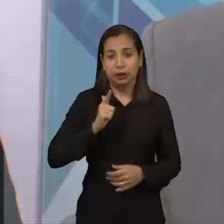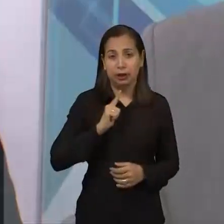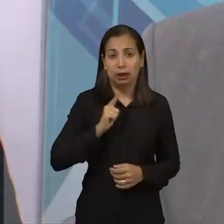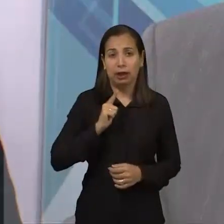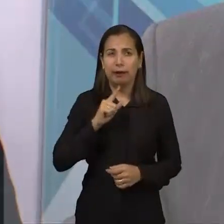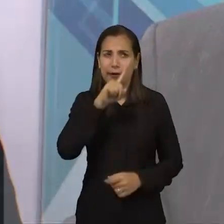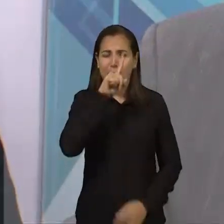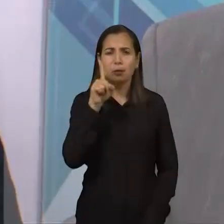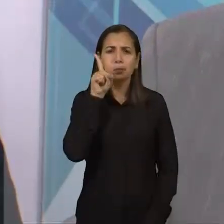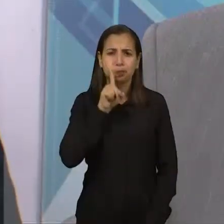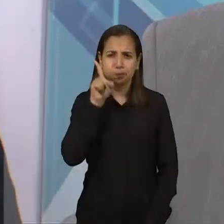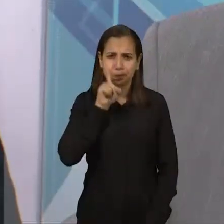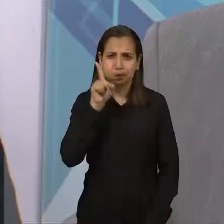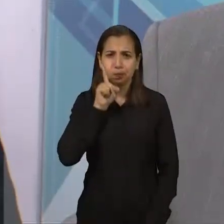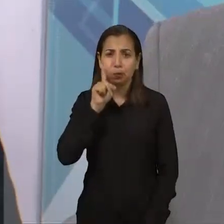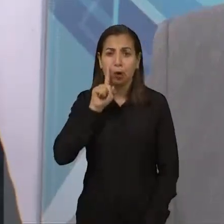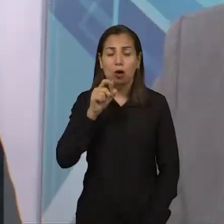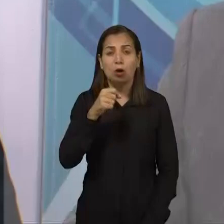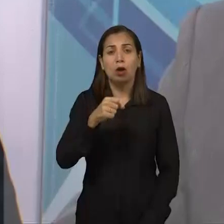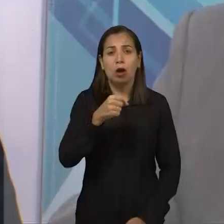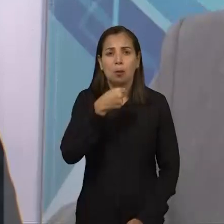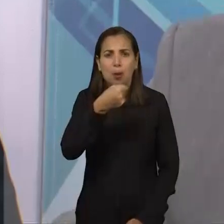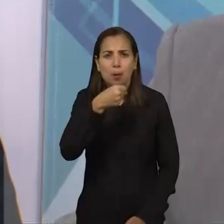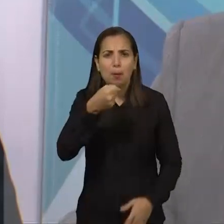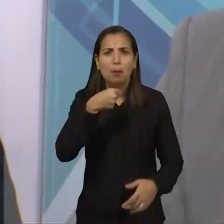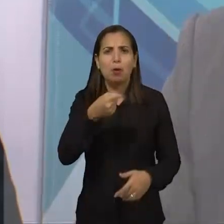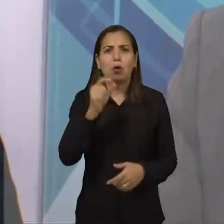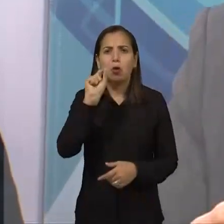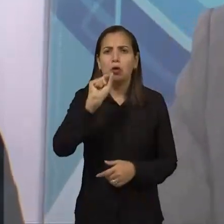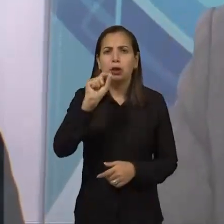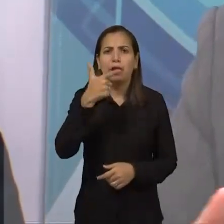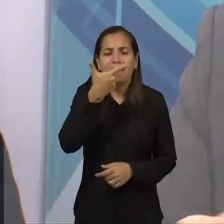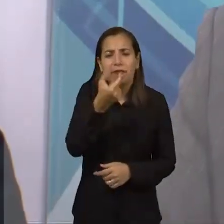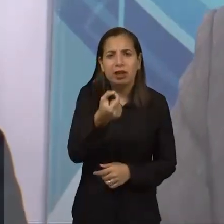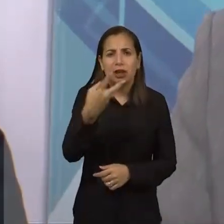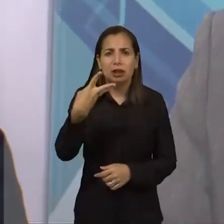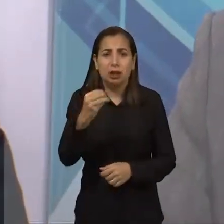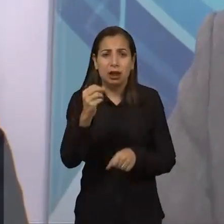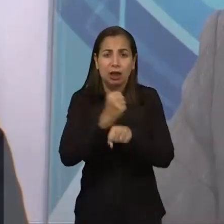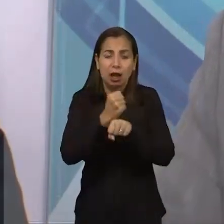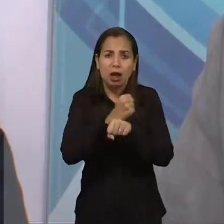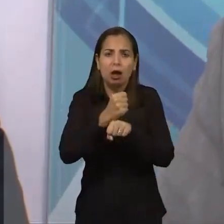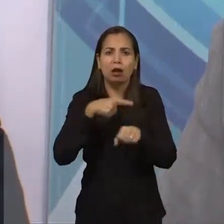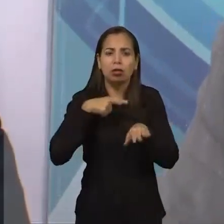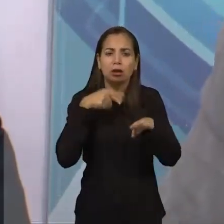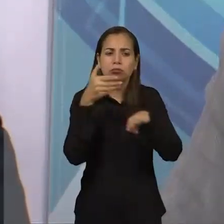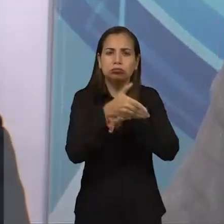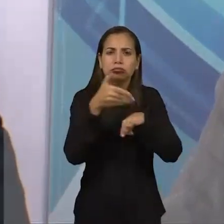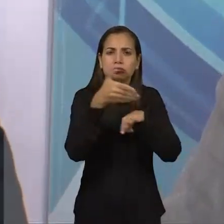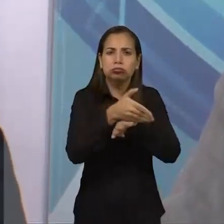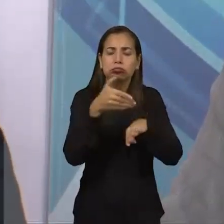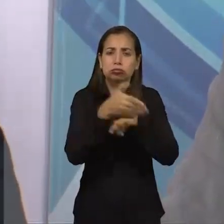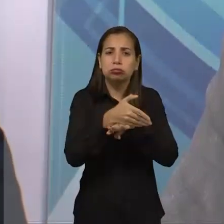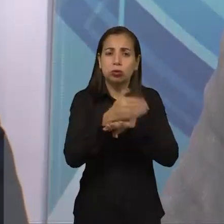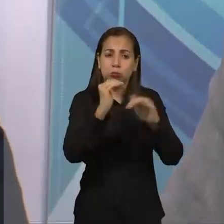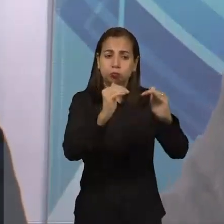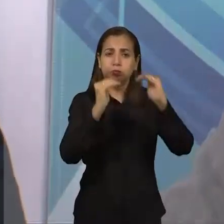nos Estados Unidos interessantíssimo, que são os jornalistas que passam 20, 30 anos cobrindo a Suprema Corte. Então, quando chega uma